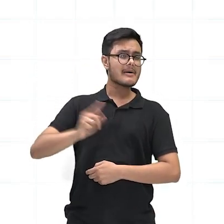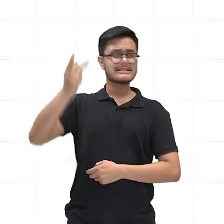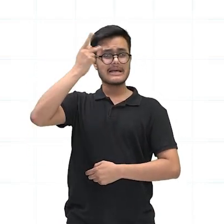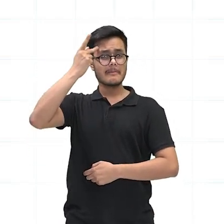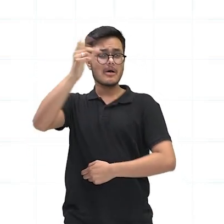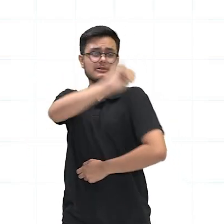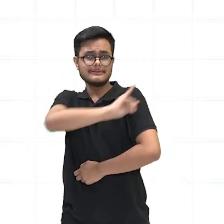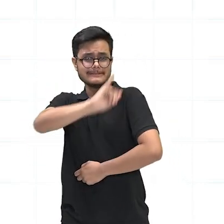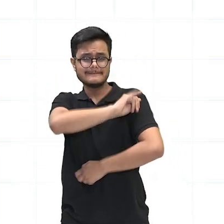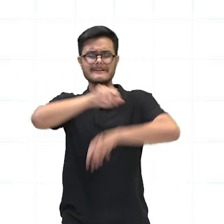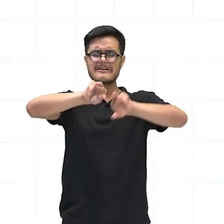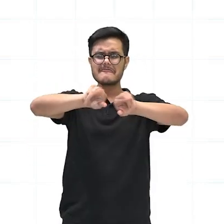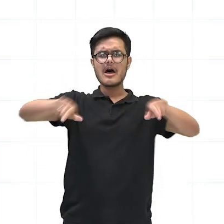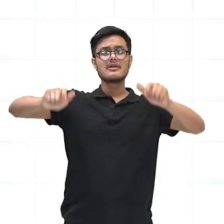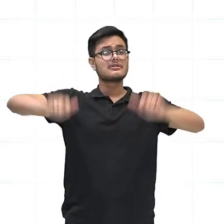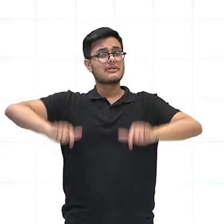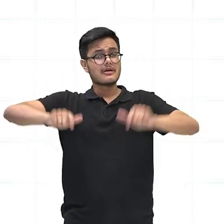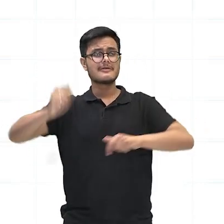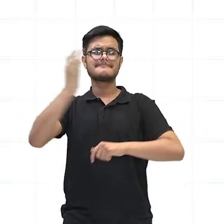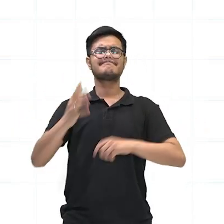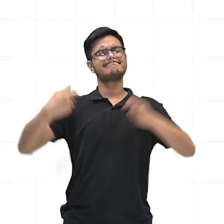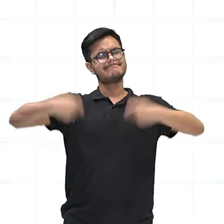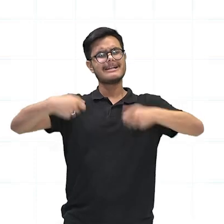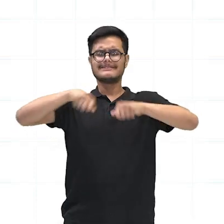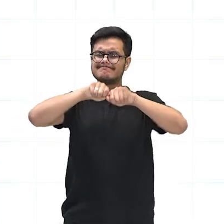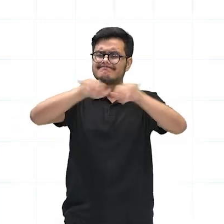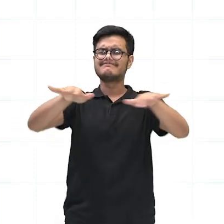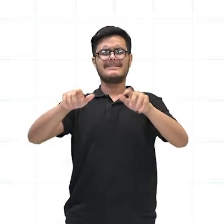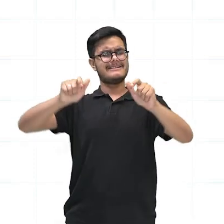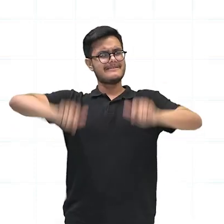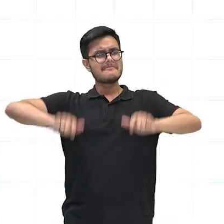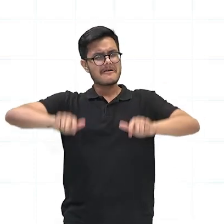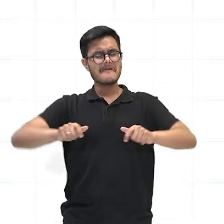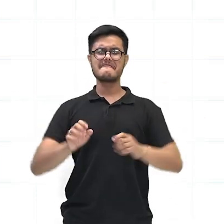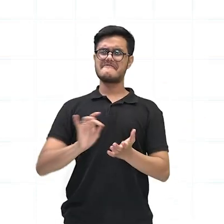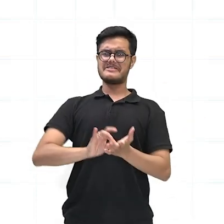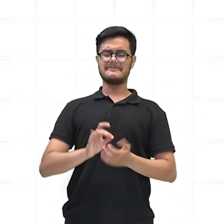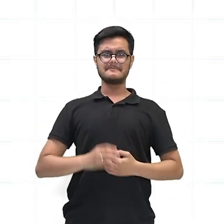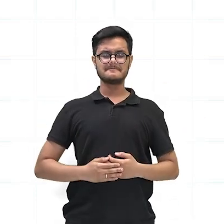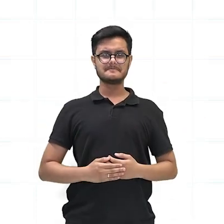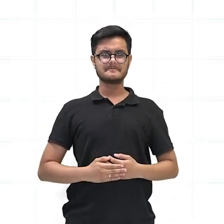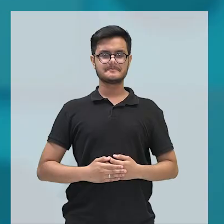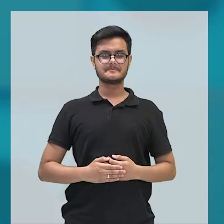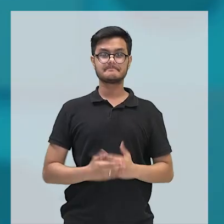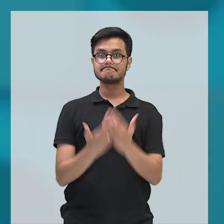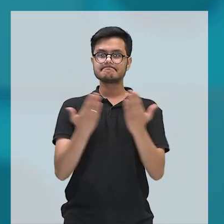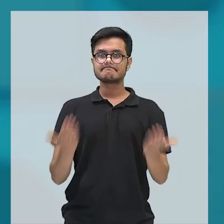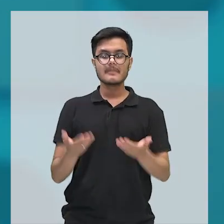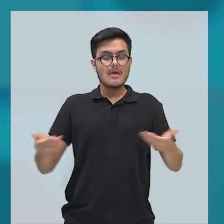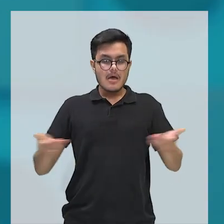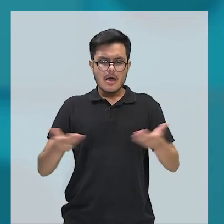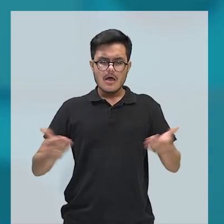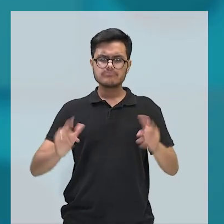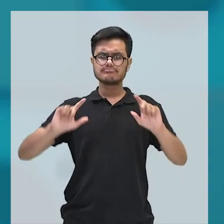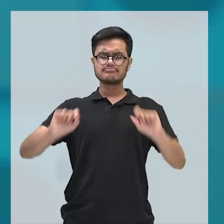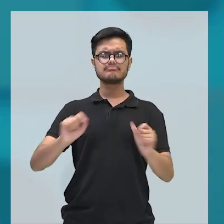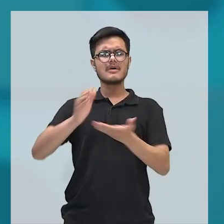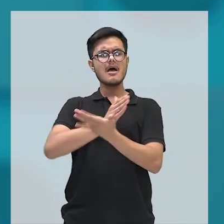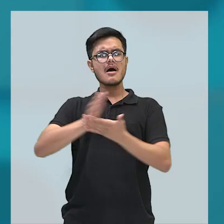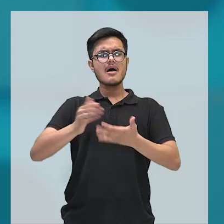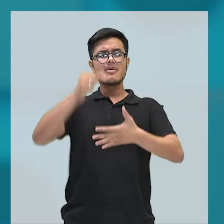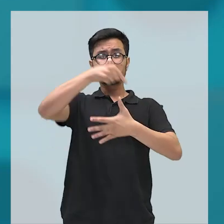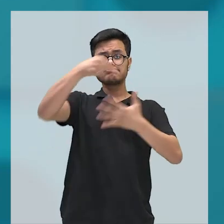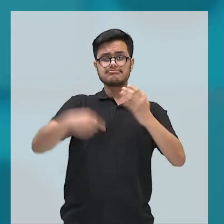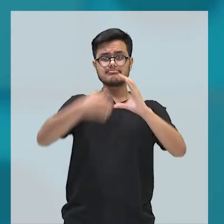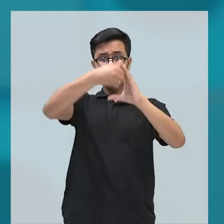Rio de Janeiro. Mas falta crescer um pouco mais, expandir um pouco mais, tá? Vamos então agora ver algumas